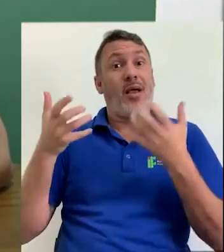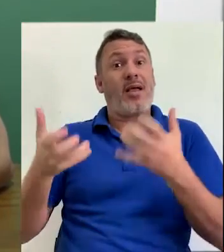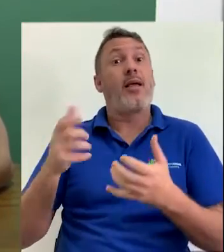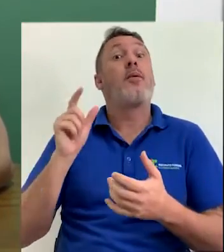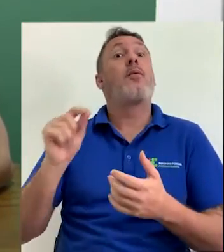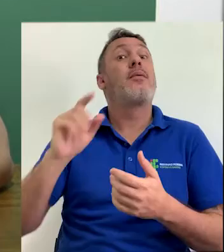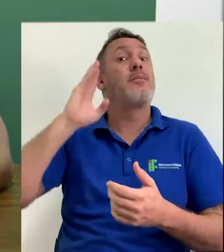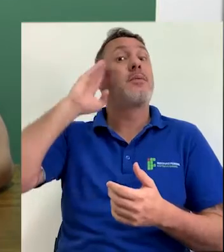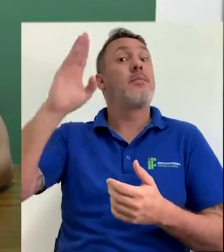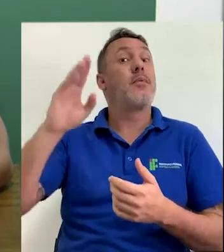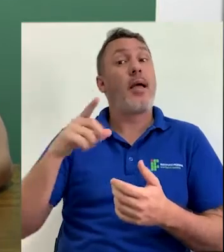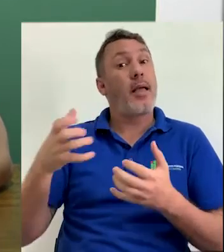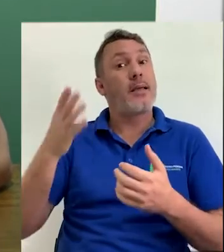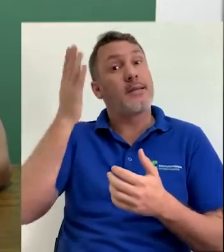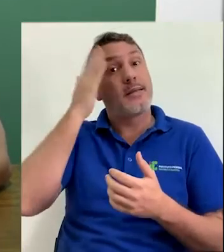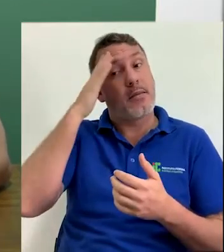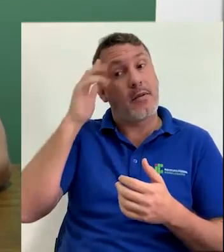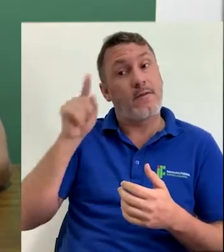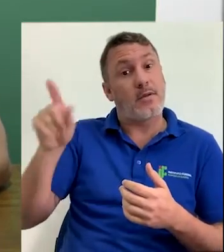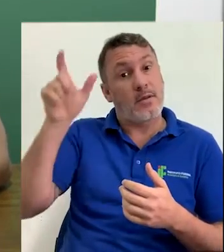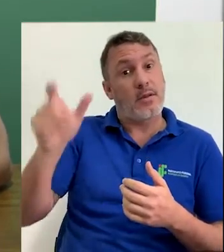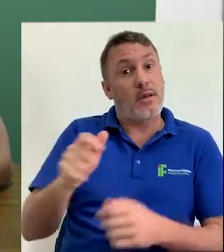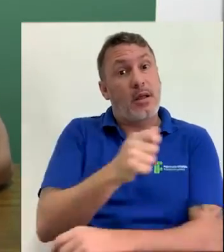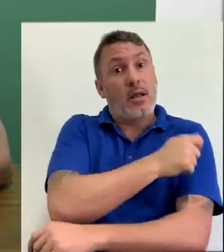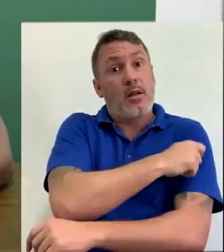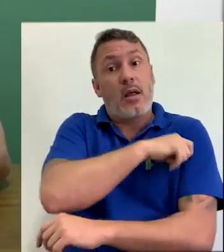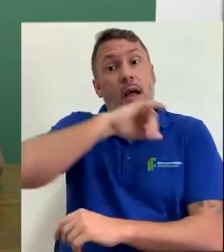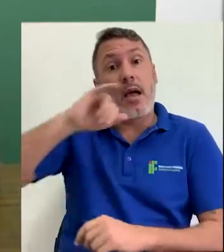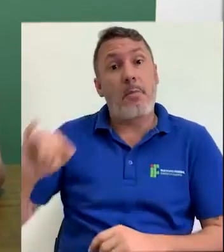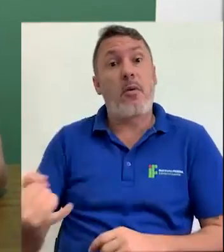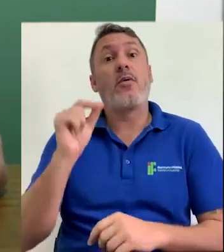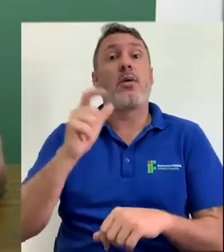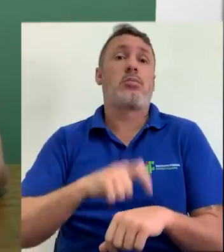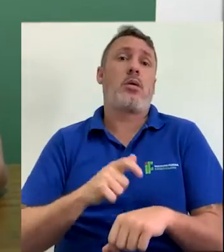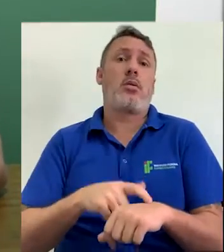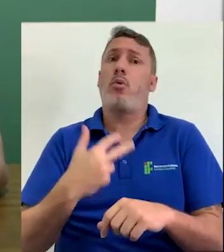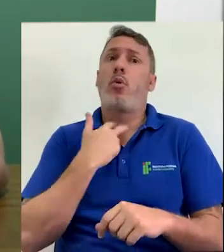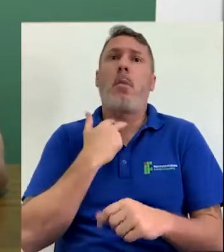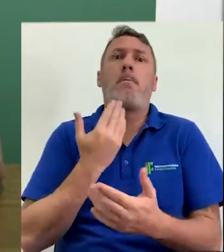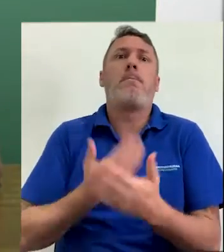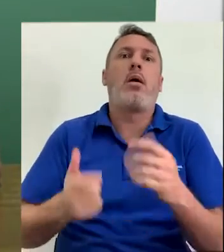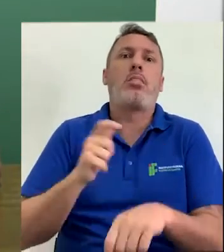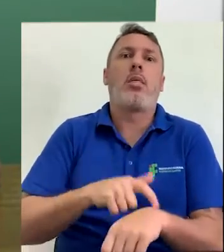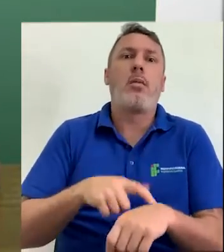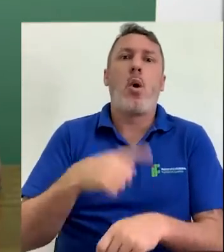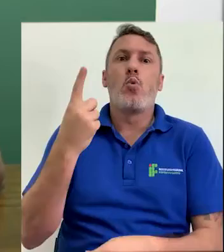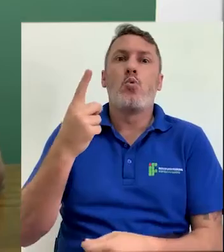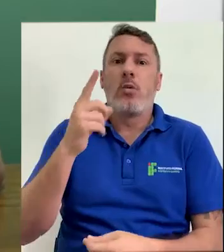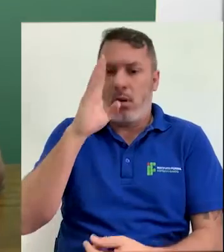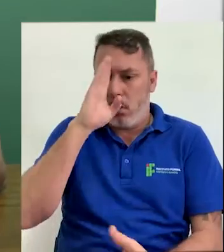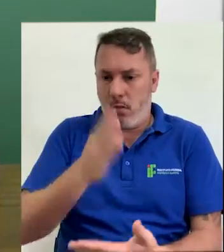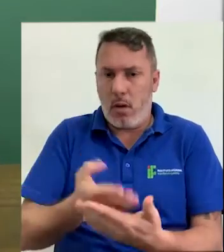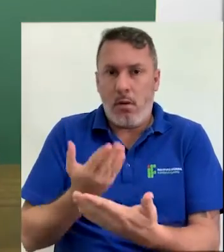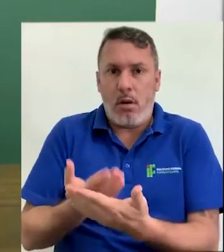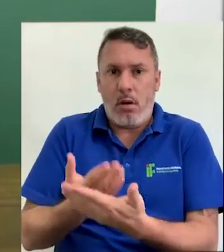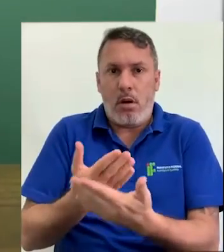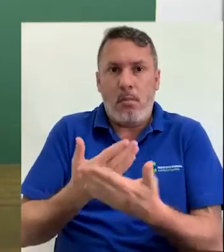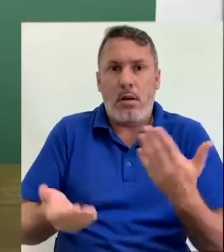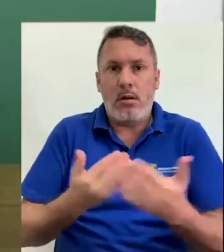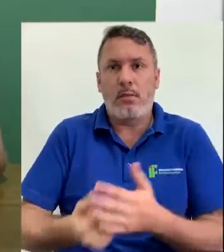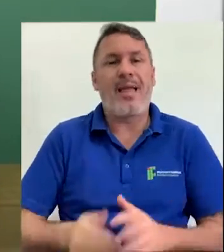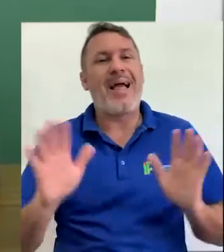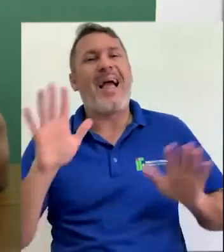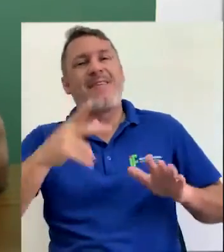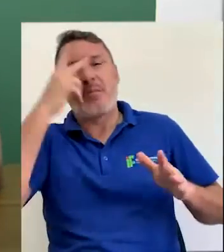é o seguinte: ele quer que você aproveite o seu tempo, que você renda o suficiente. Mas professor, e